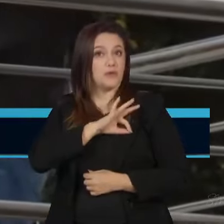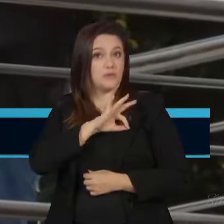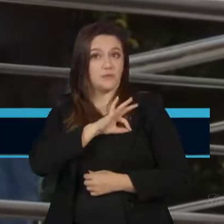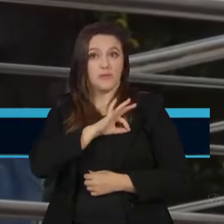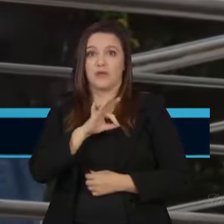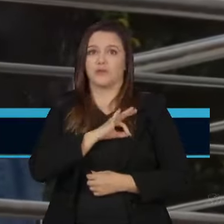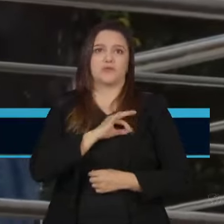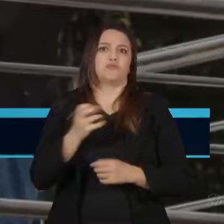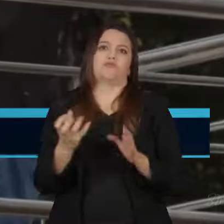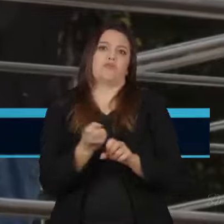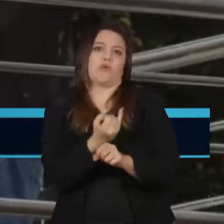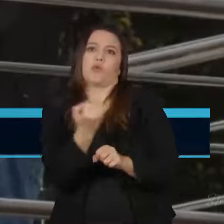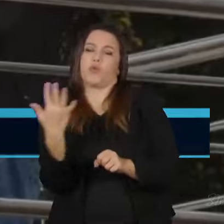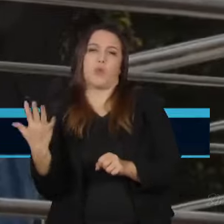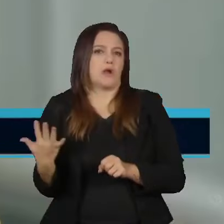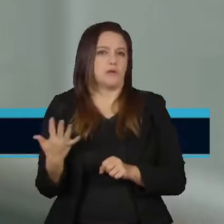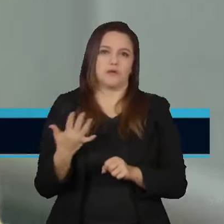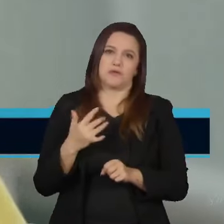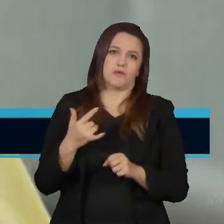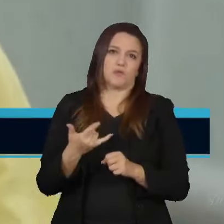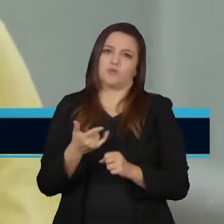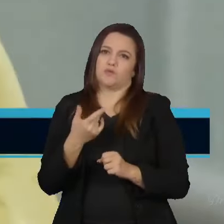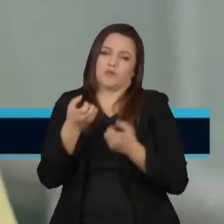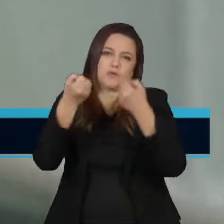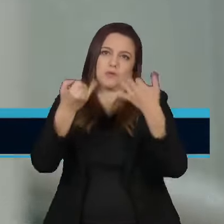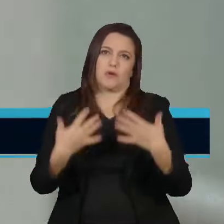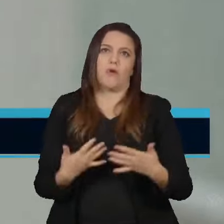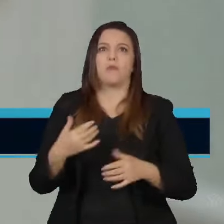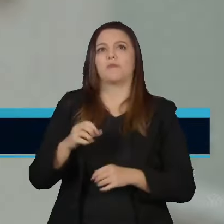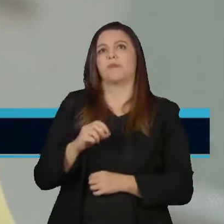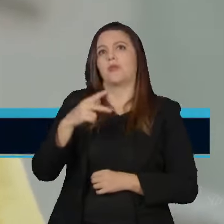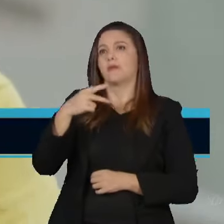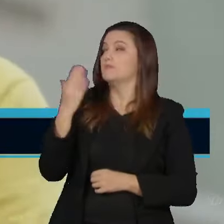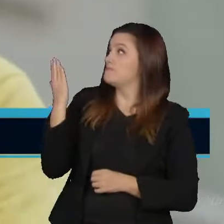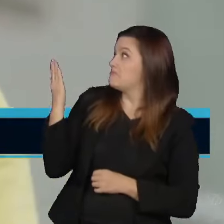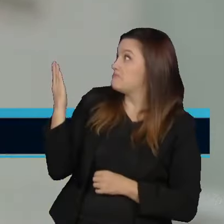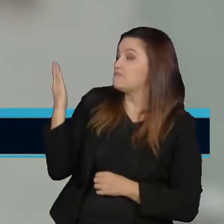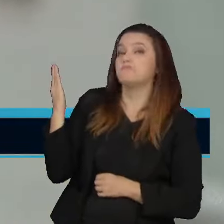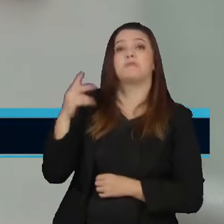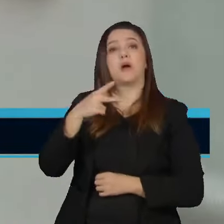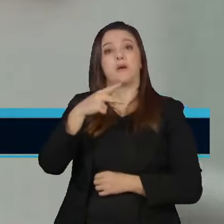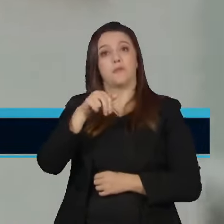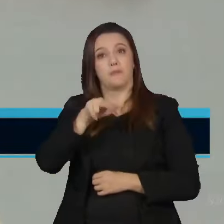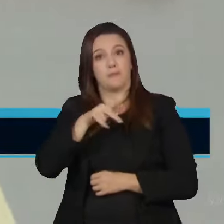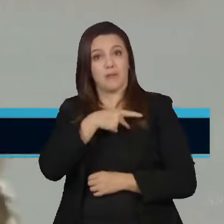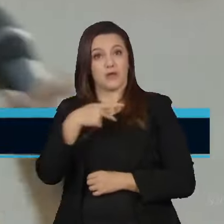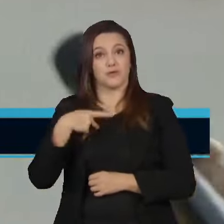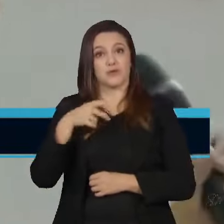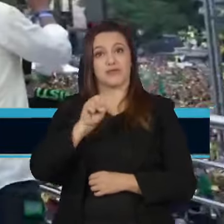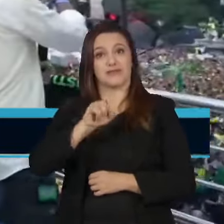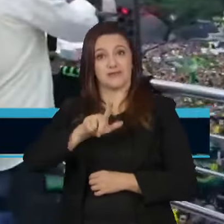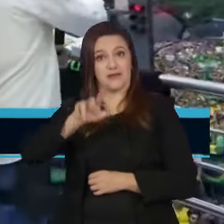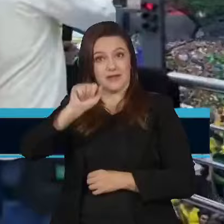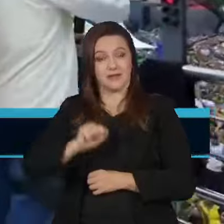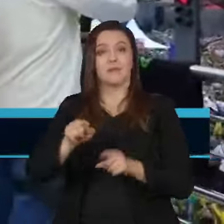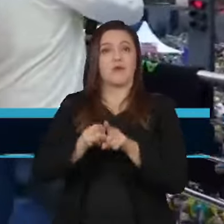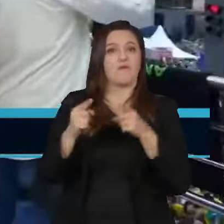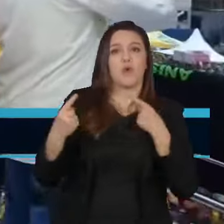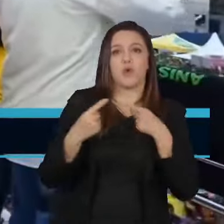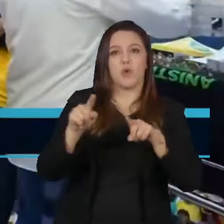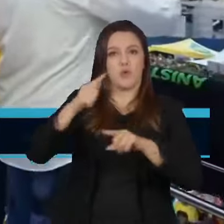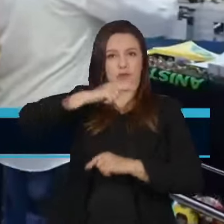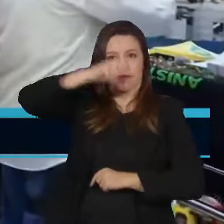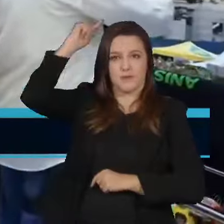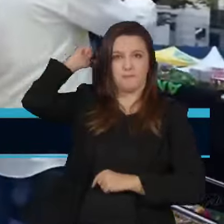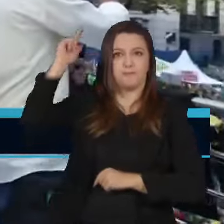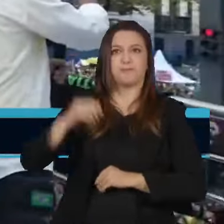foi organizado pelo pastor Silas Malafaia, que fez um discurso pedindo impeachment e até a prisão de Alexandre de Moraes. O governador de São